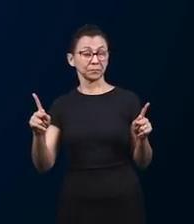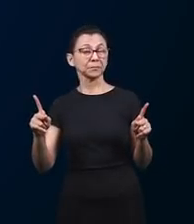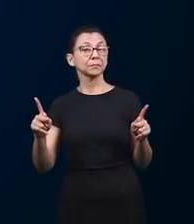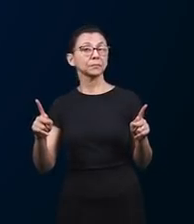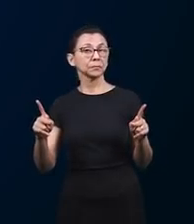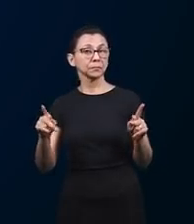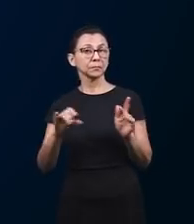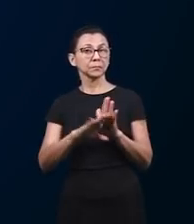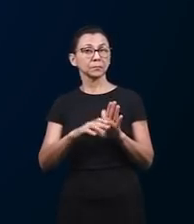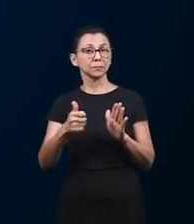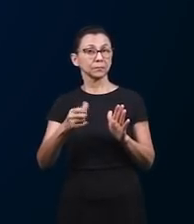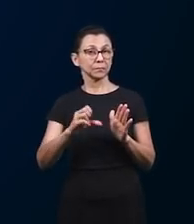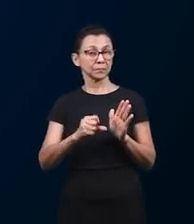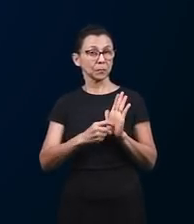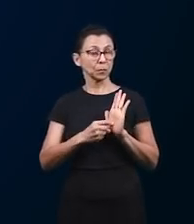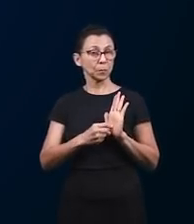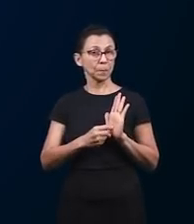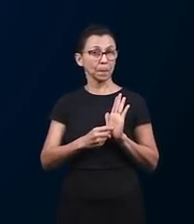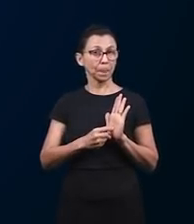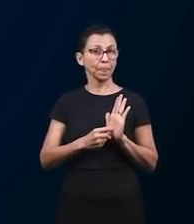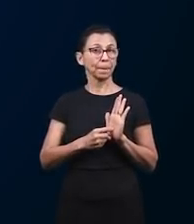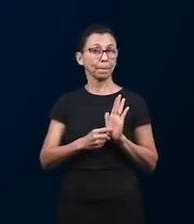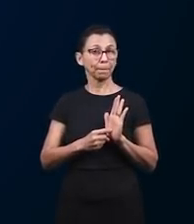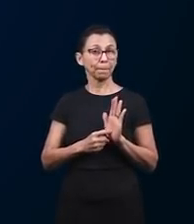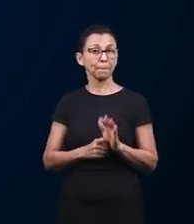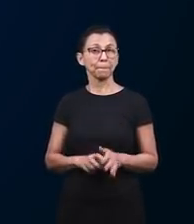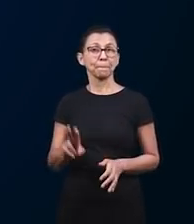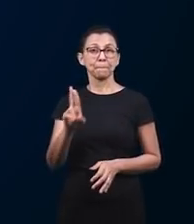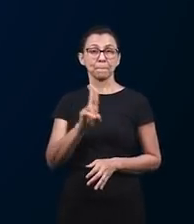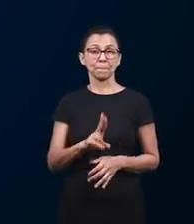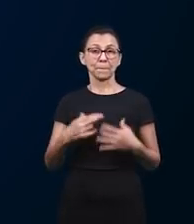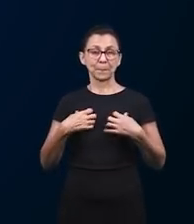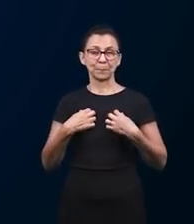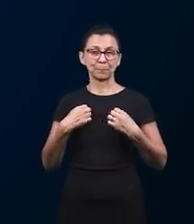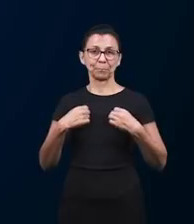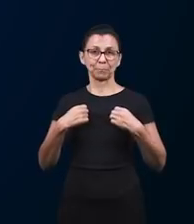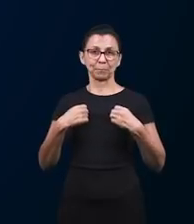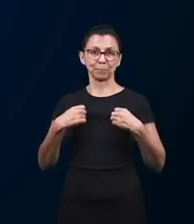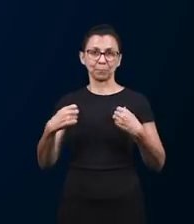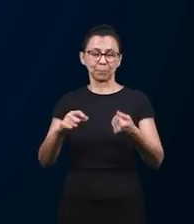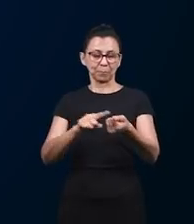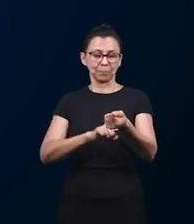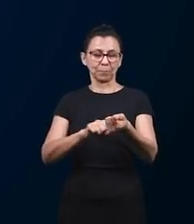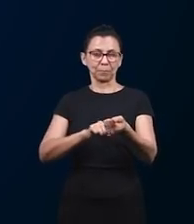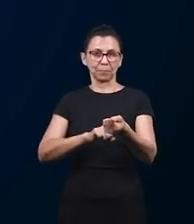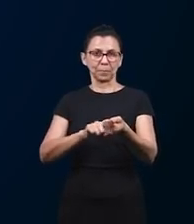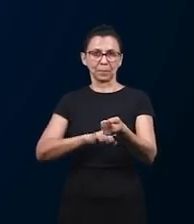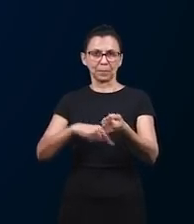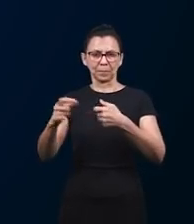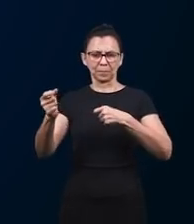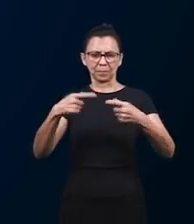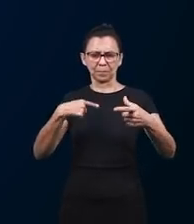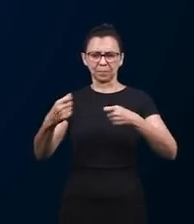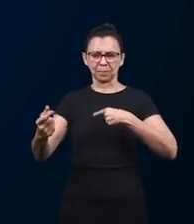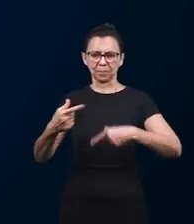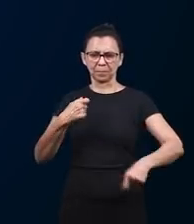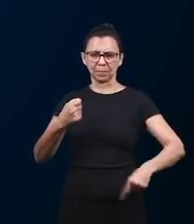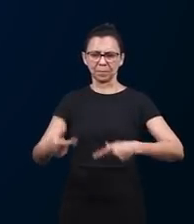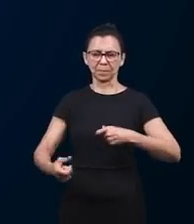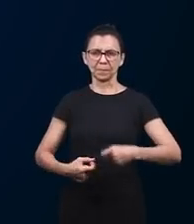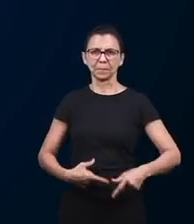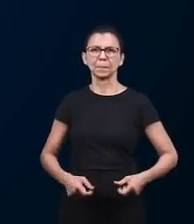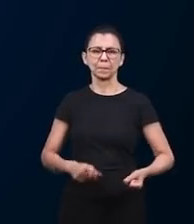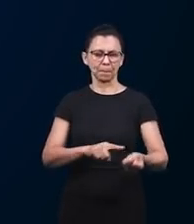livro, no meio do Apocalipse, no capítulo 19, ele fala, e estava vestido de uma veste tingida, algumas versões